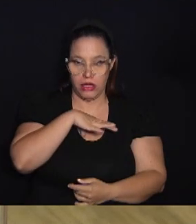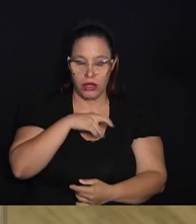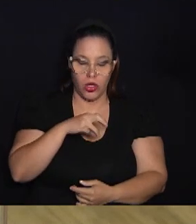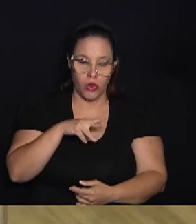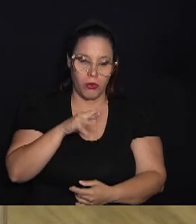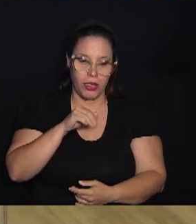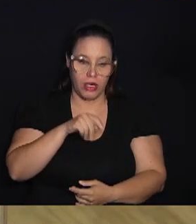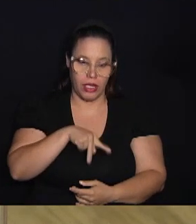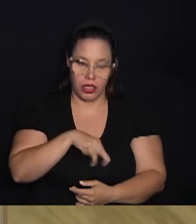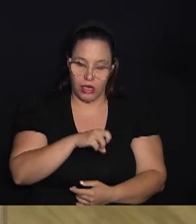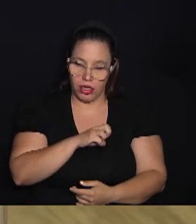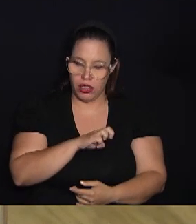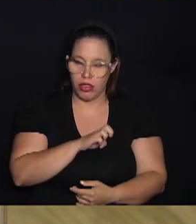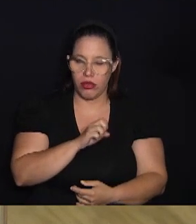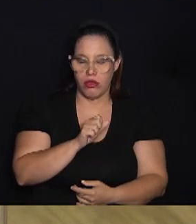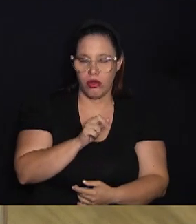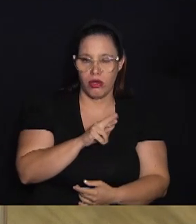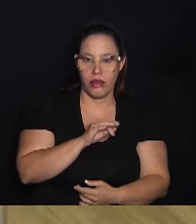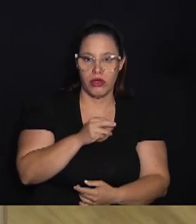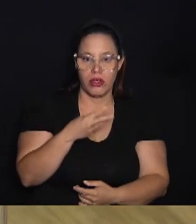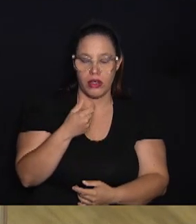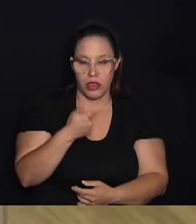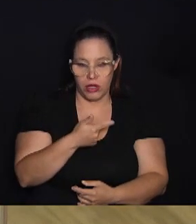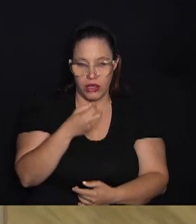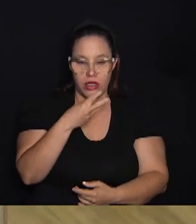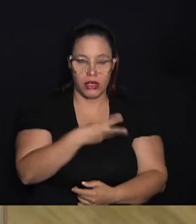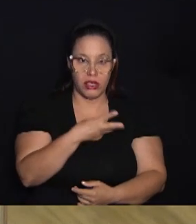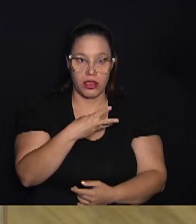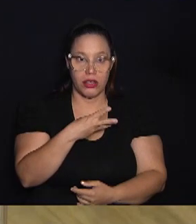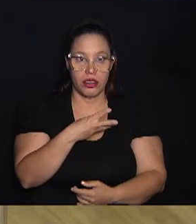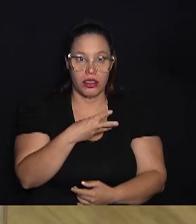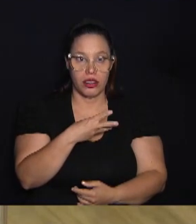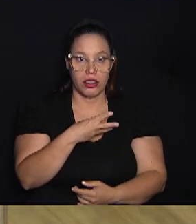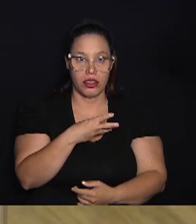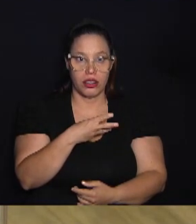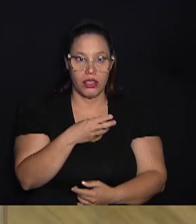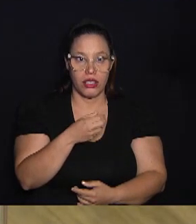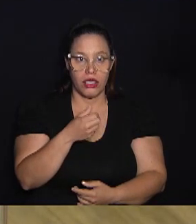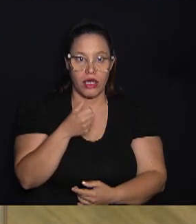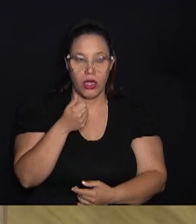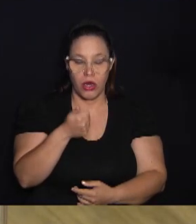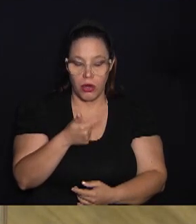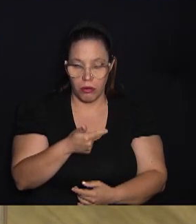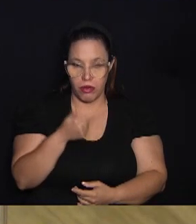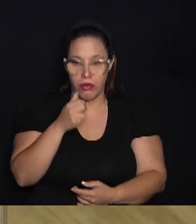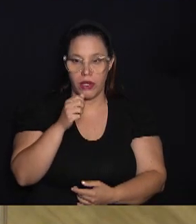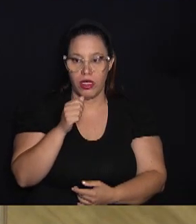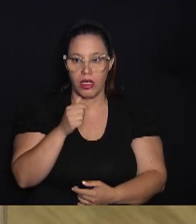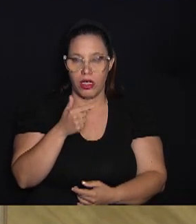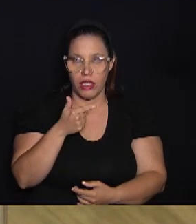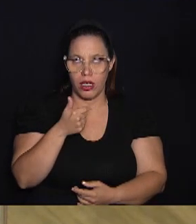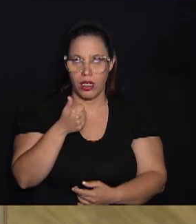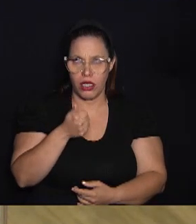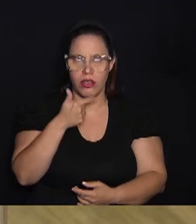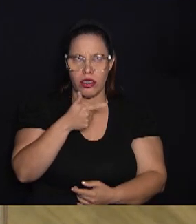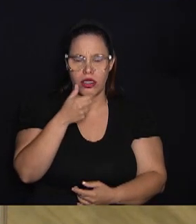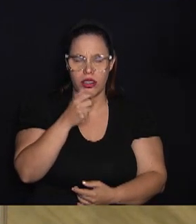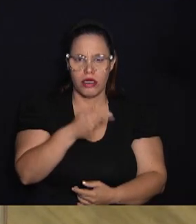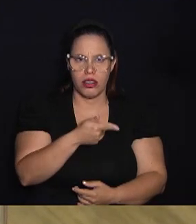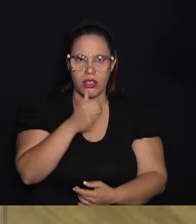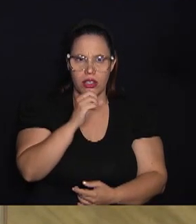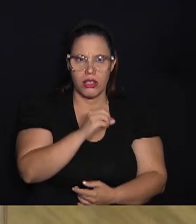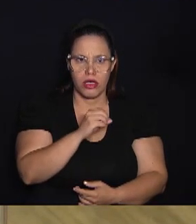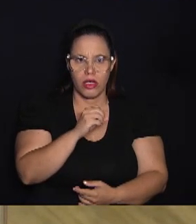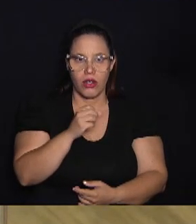eh para o dia 23 gente é ao me20 a umidade ativa do ar atingiu deixa eu ver o índice